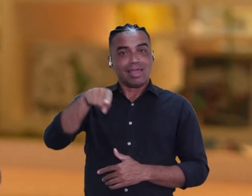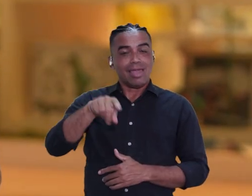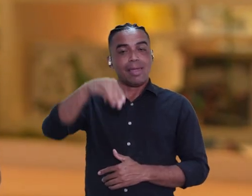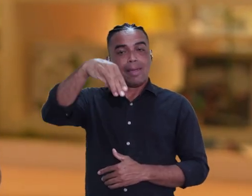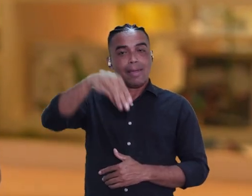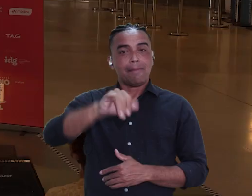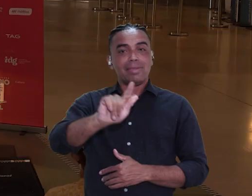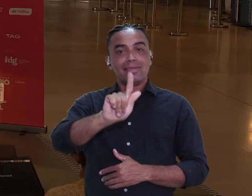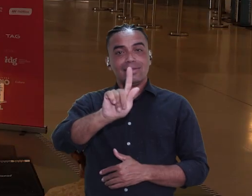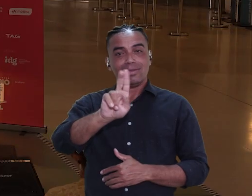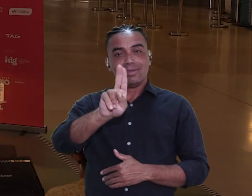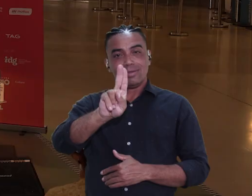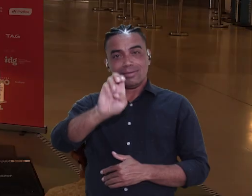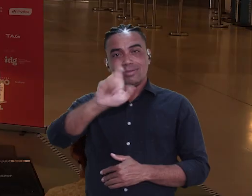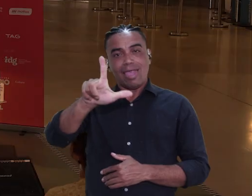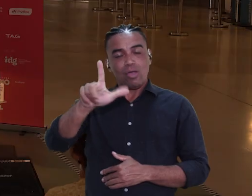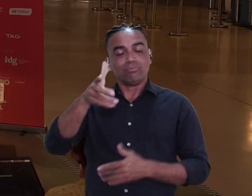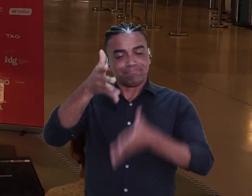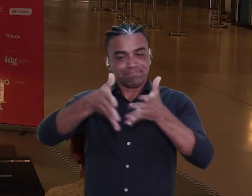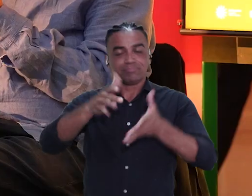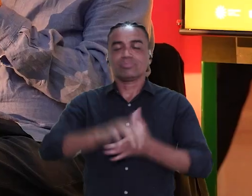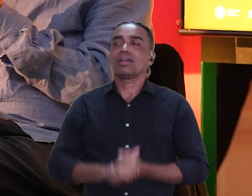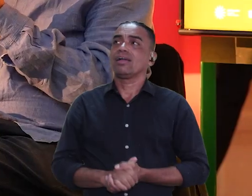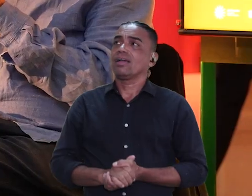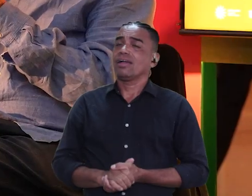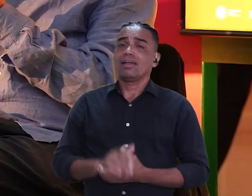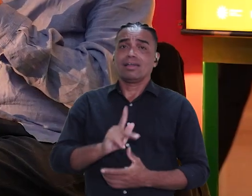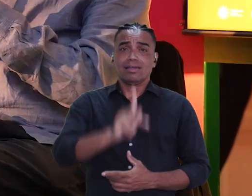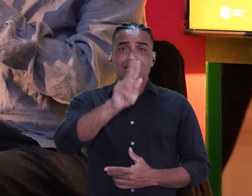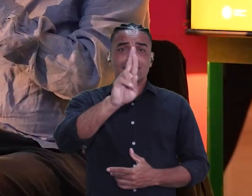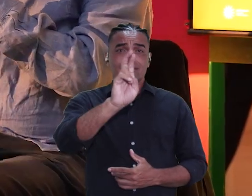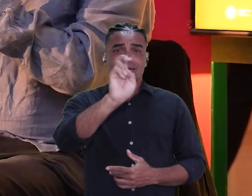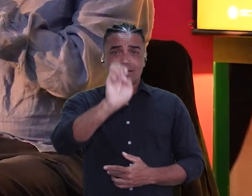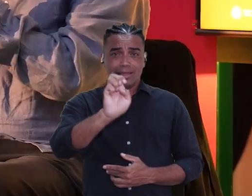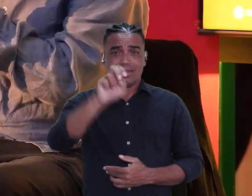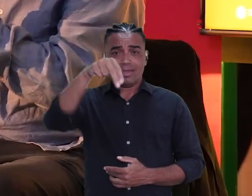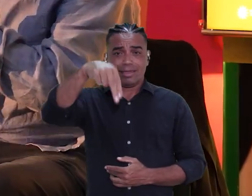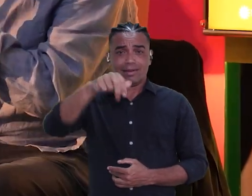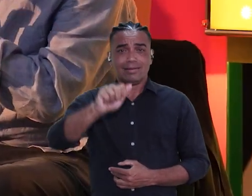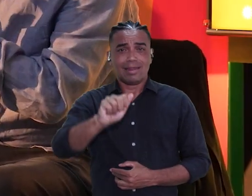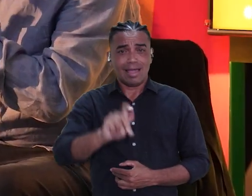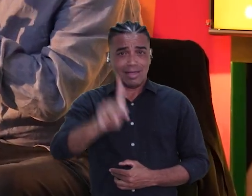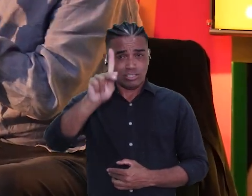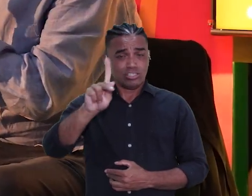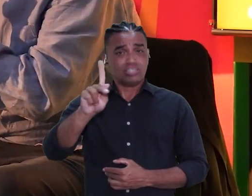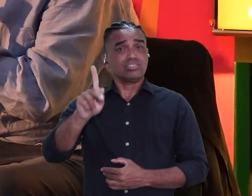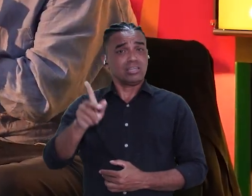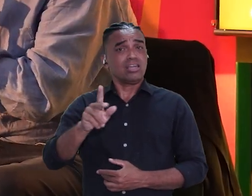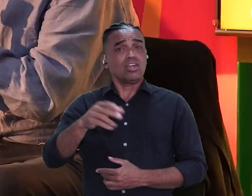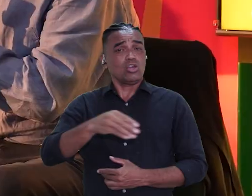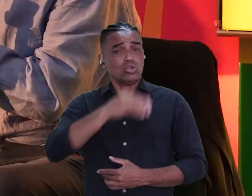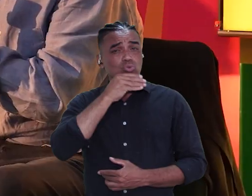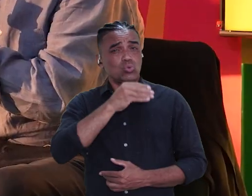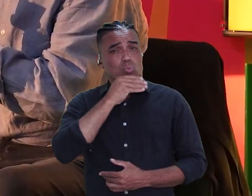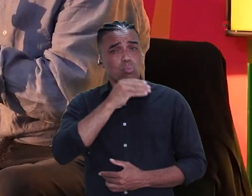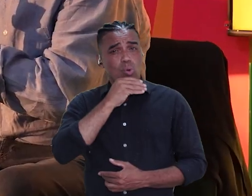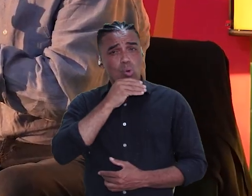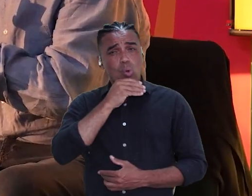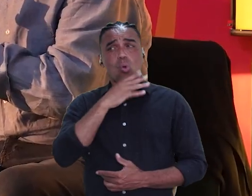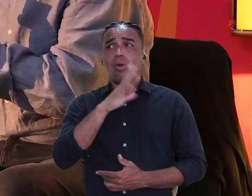encerrar. O Krenak diz que Drummond é o seu escudo. E ele tem